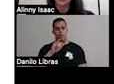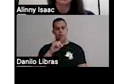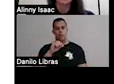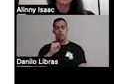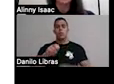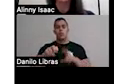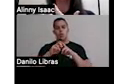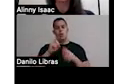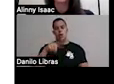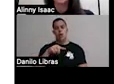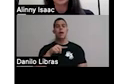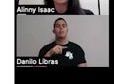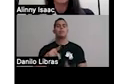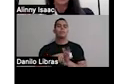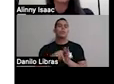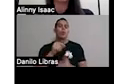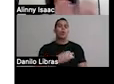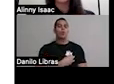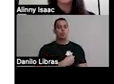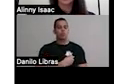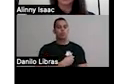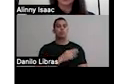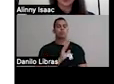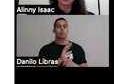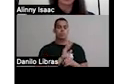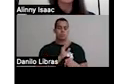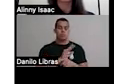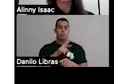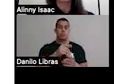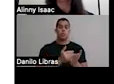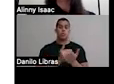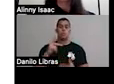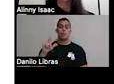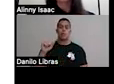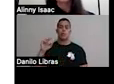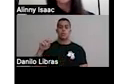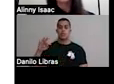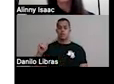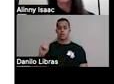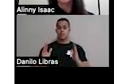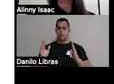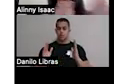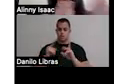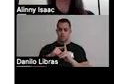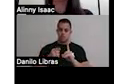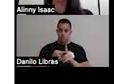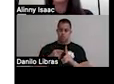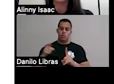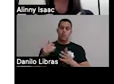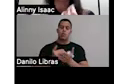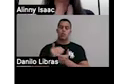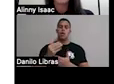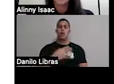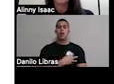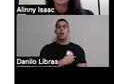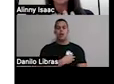dieta materna. E isso vai chegar, né, através da placenta no período gestacional, e esses lipídios vão chegar por meio do leite